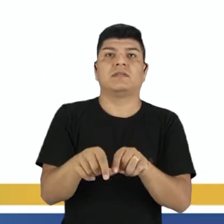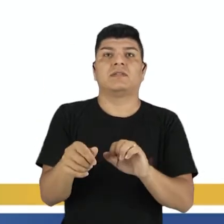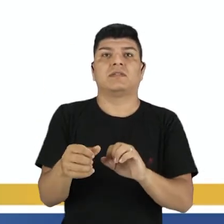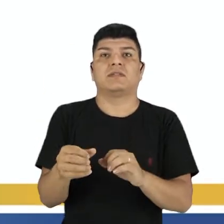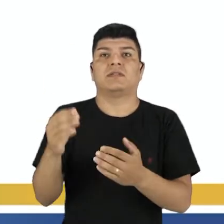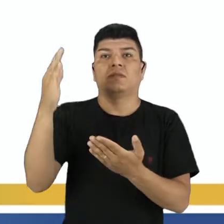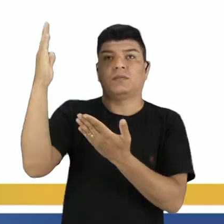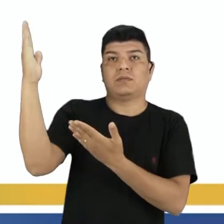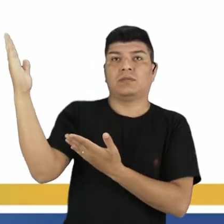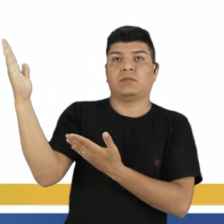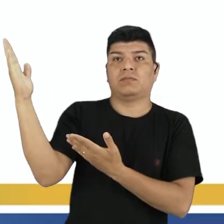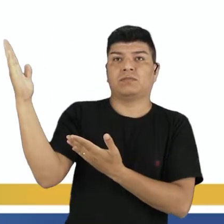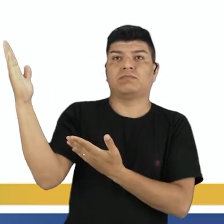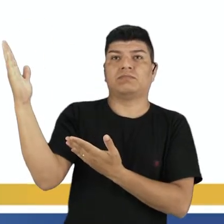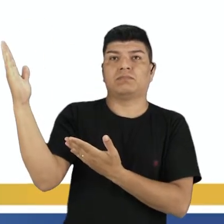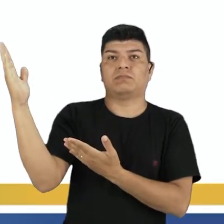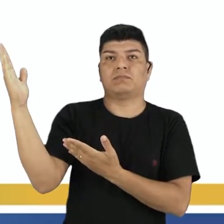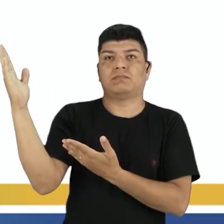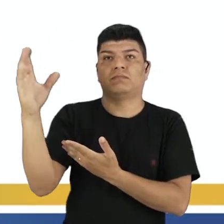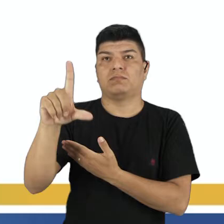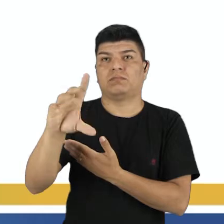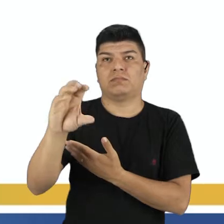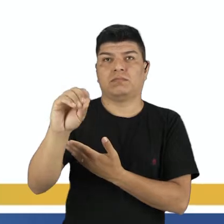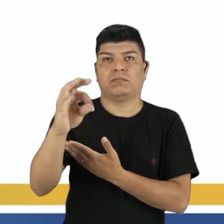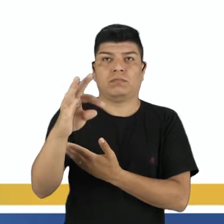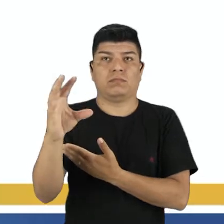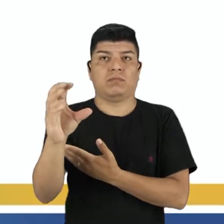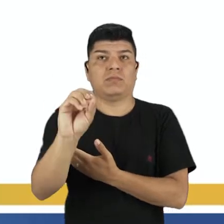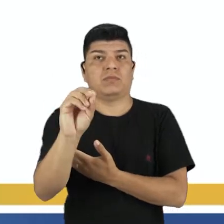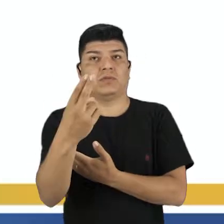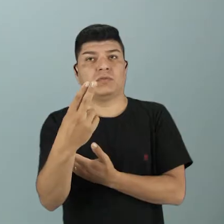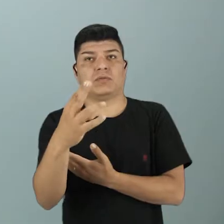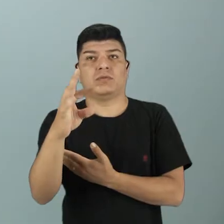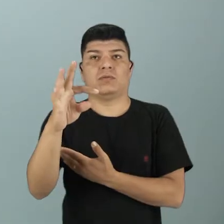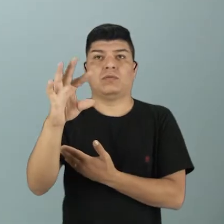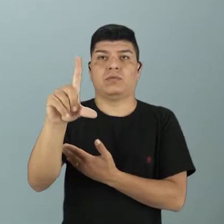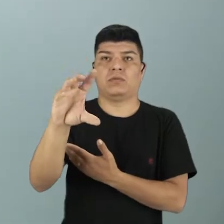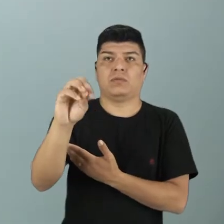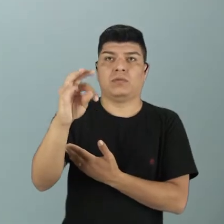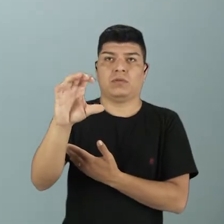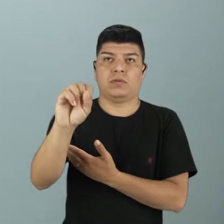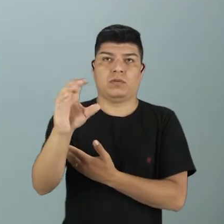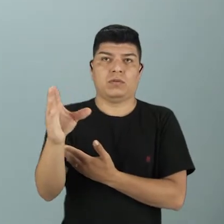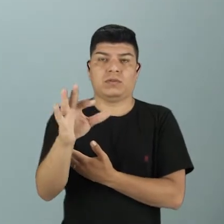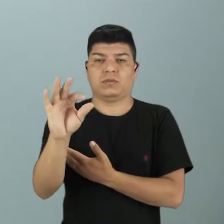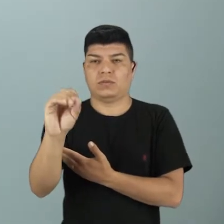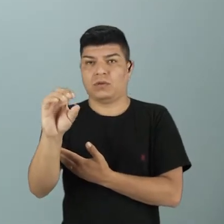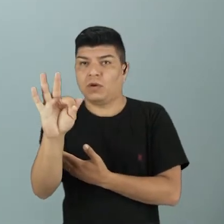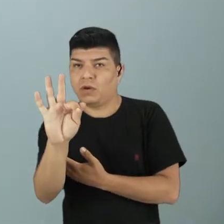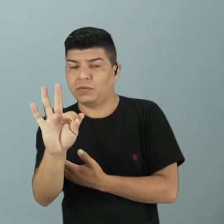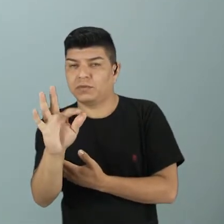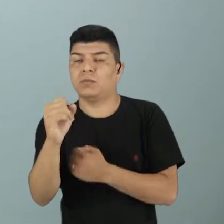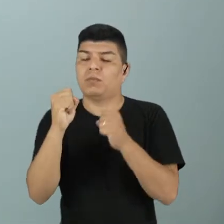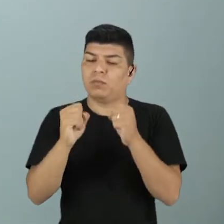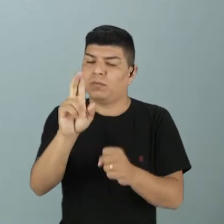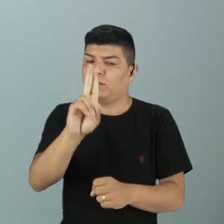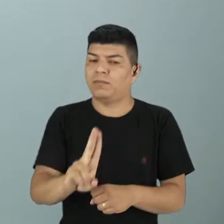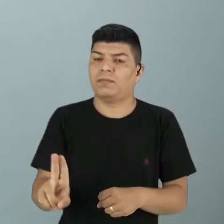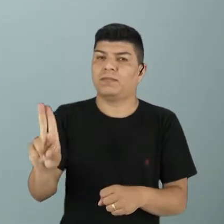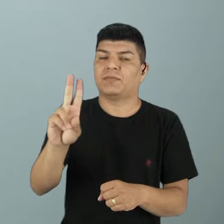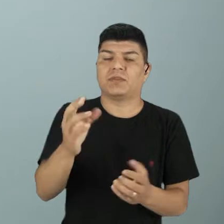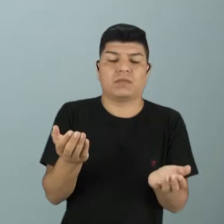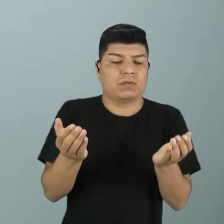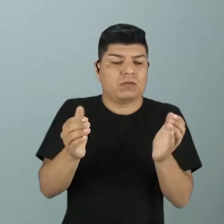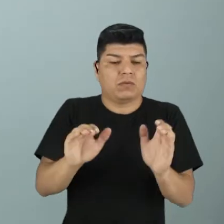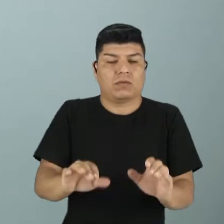or lots of, que significa muito. Tanto a lot of quanto lots of eu posso usar para contáveis ou incontáveis quando eu não